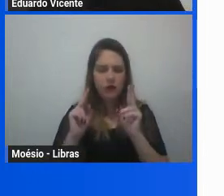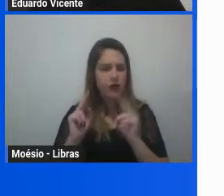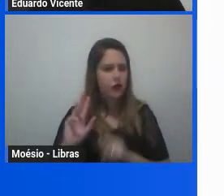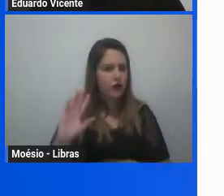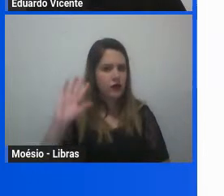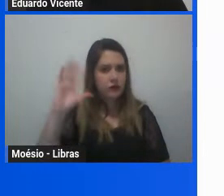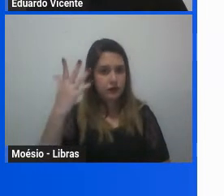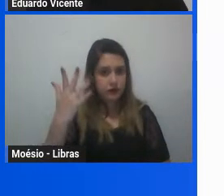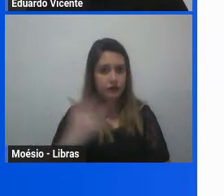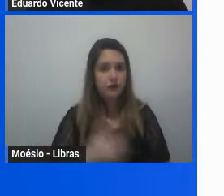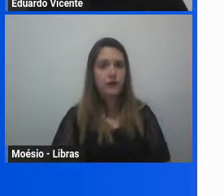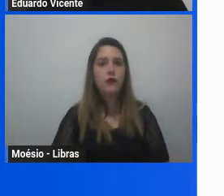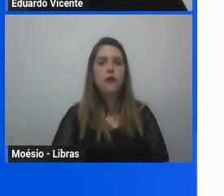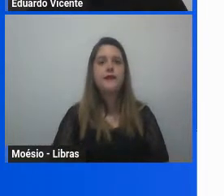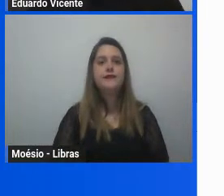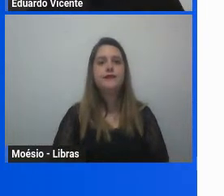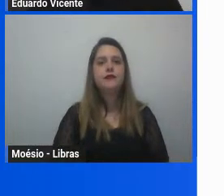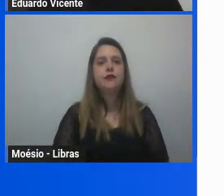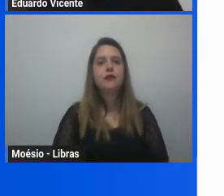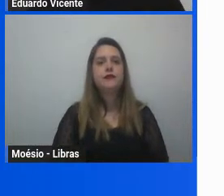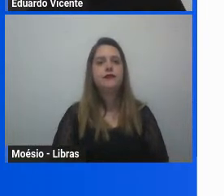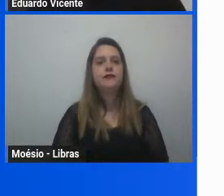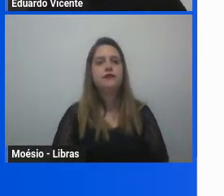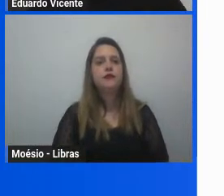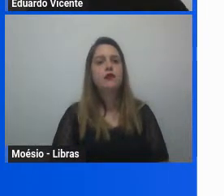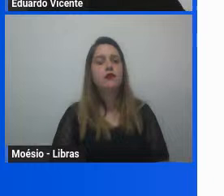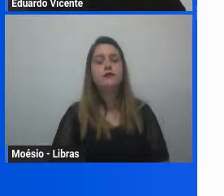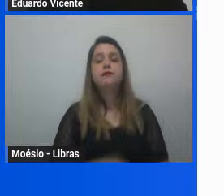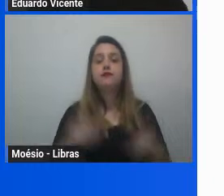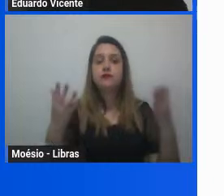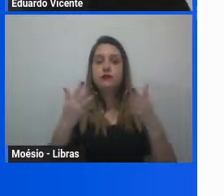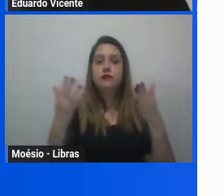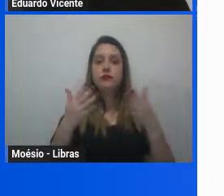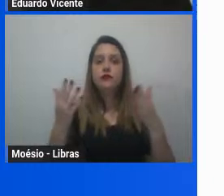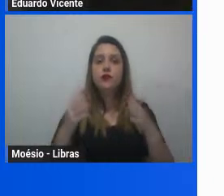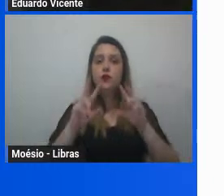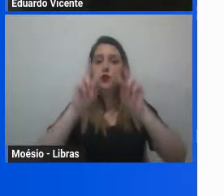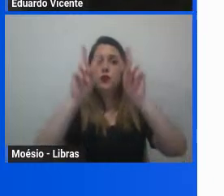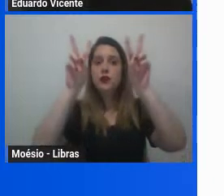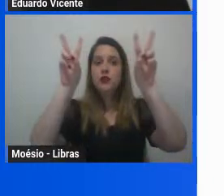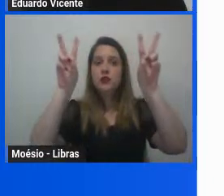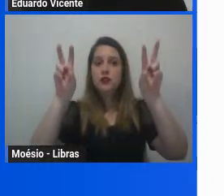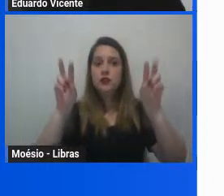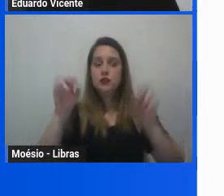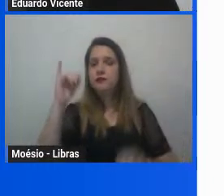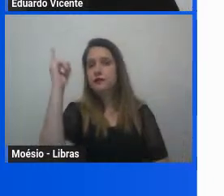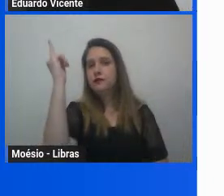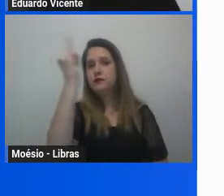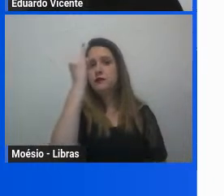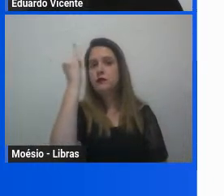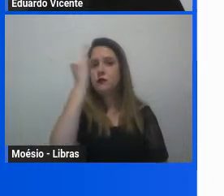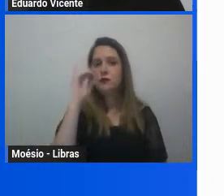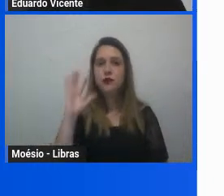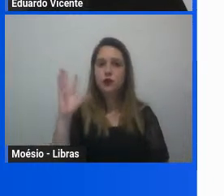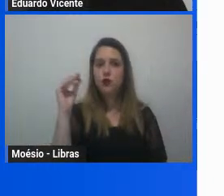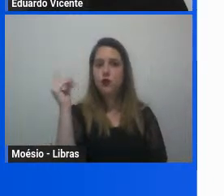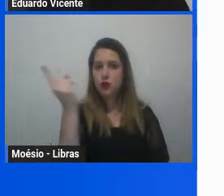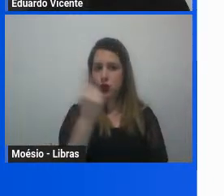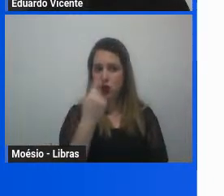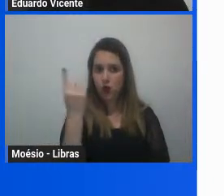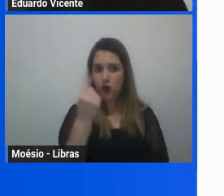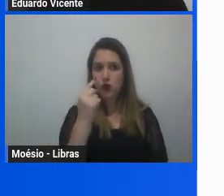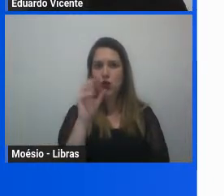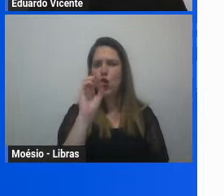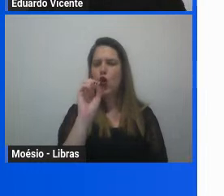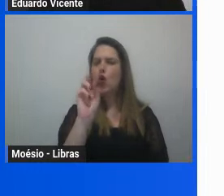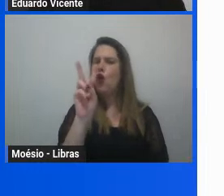bom? Bom, vamos entrar agora a abordar um assunto importantíssimo para todos nós.